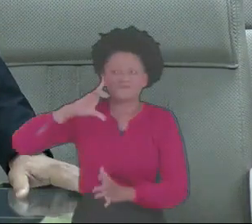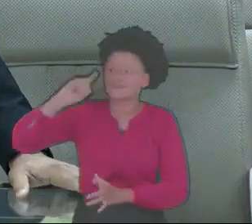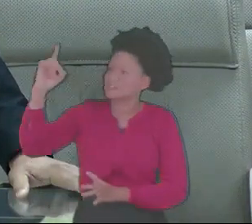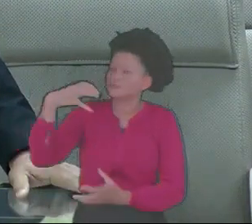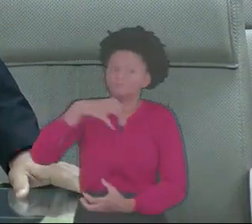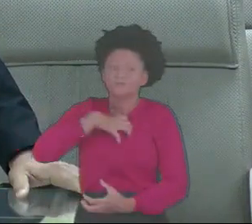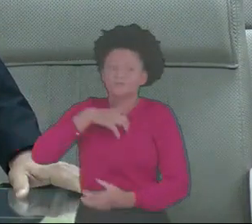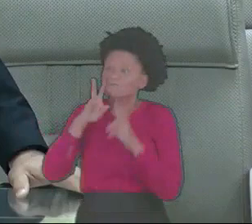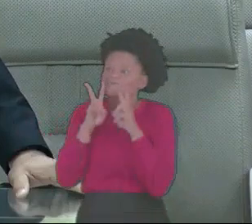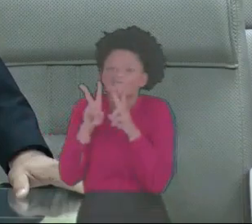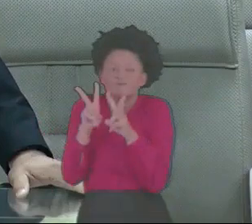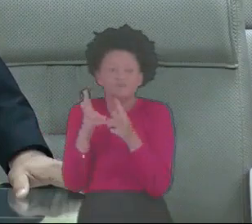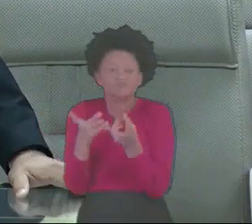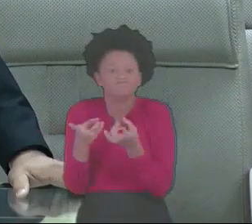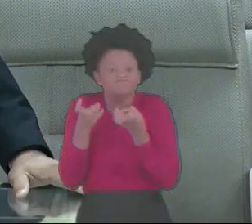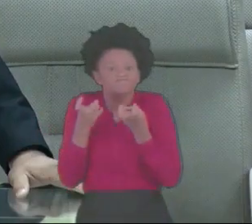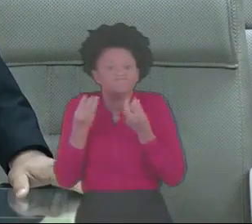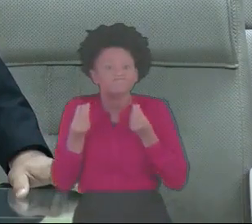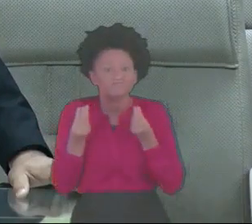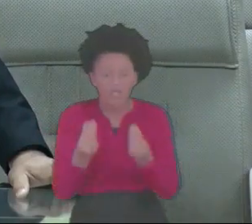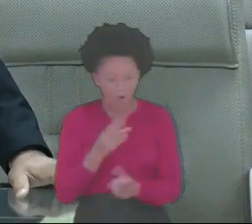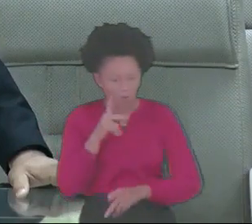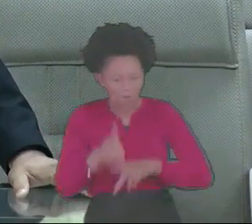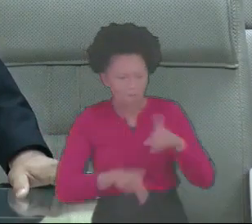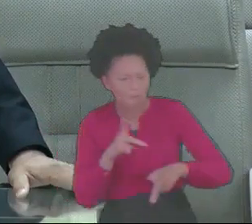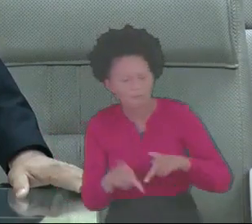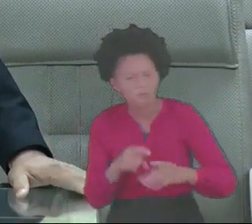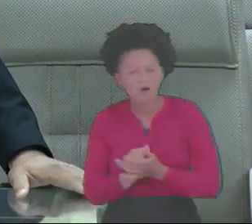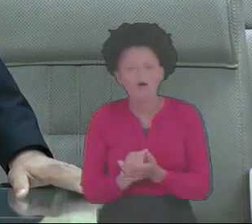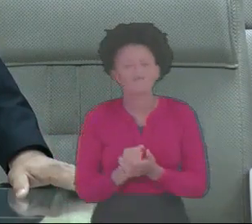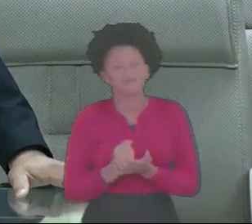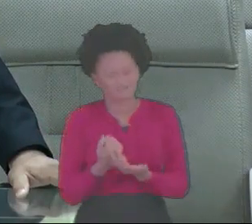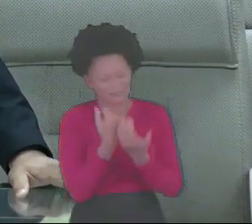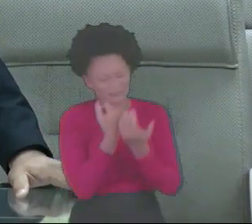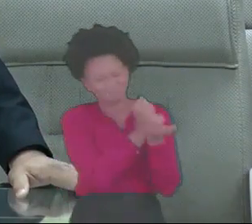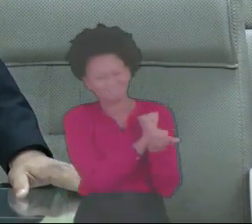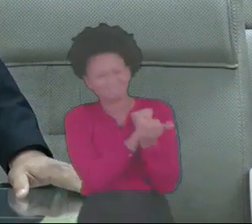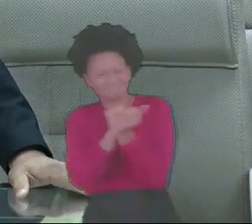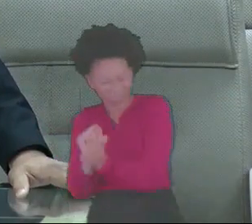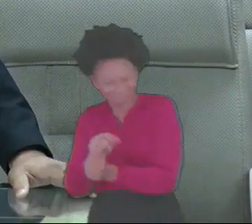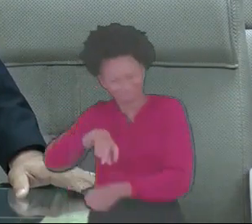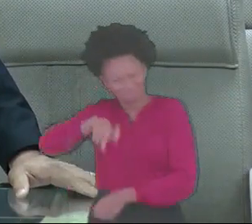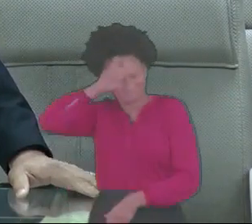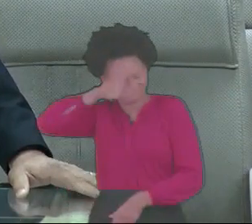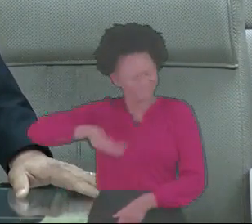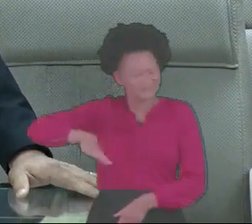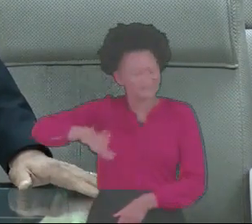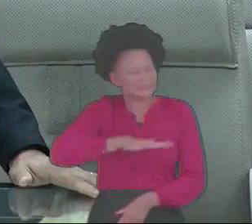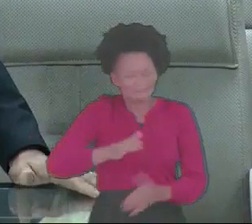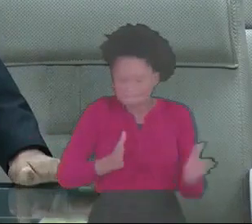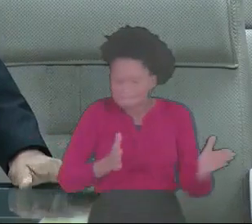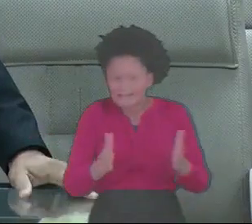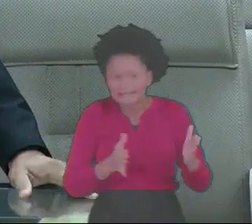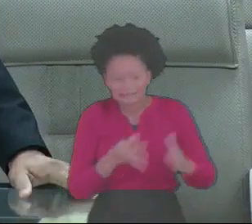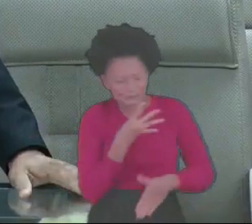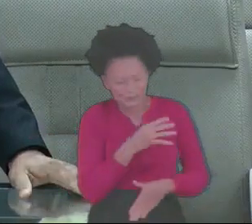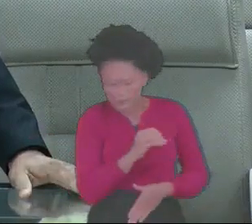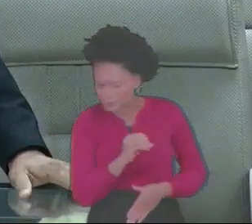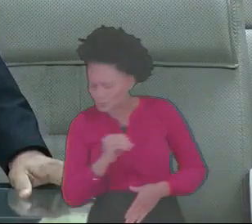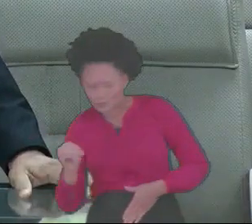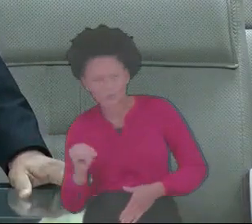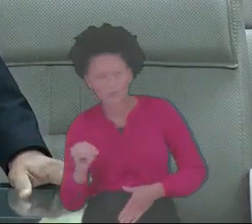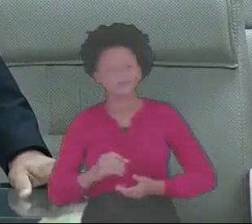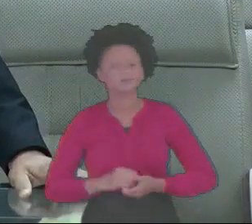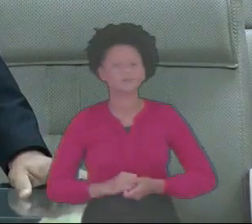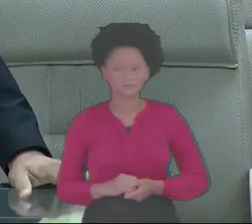o povo que foi cativo no Egito durante quatrocentos anos